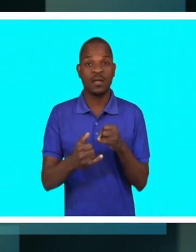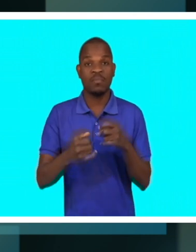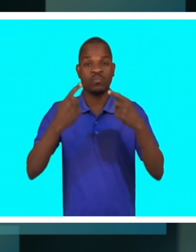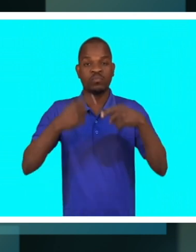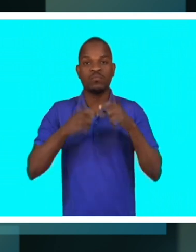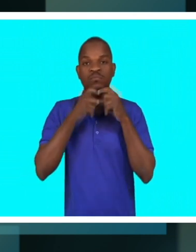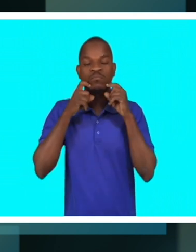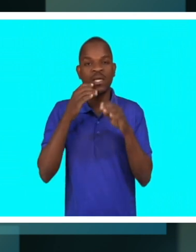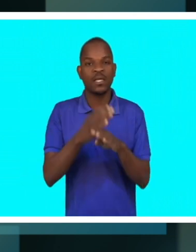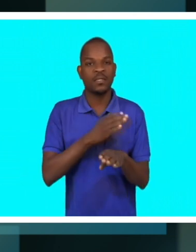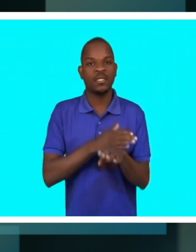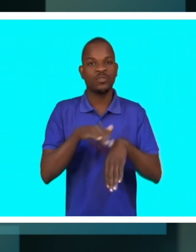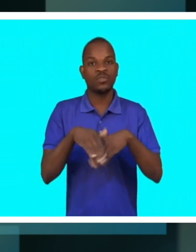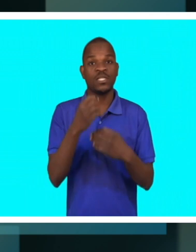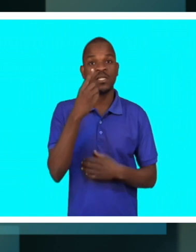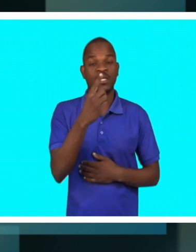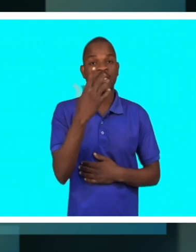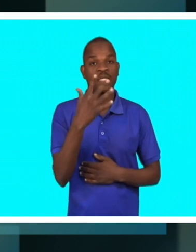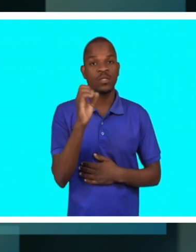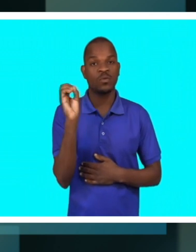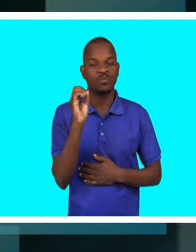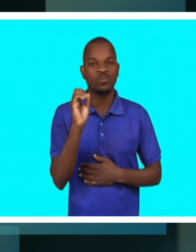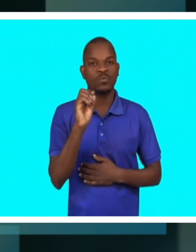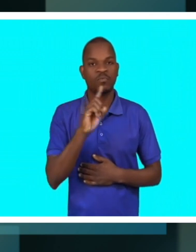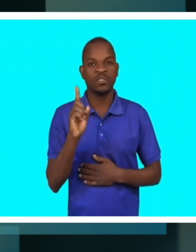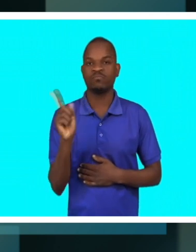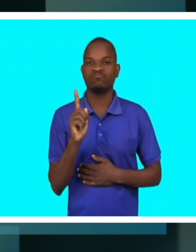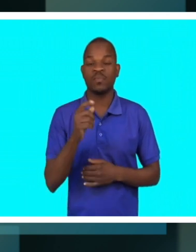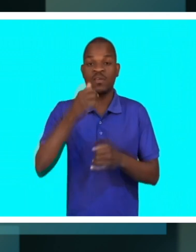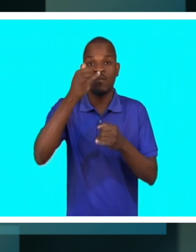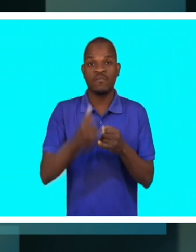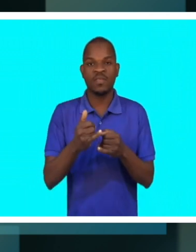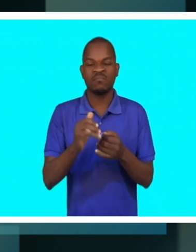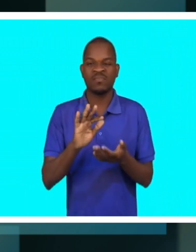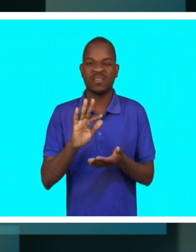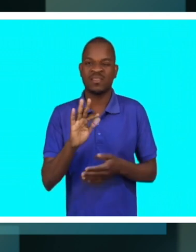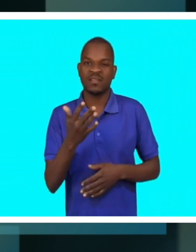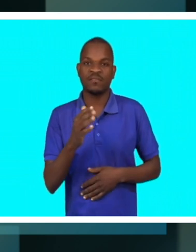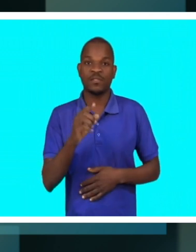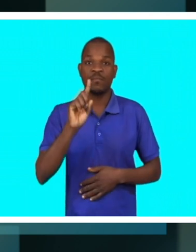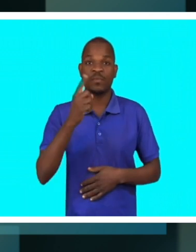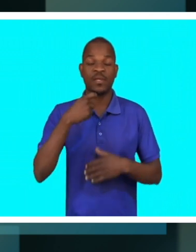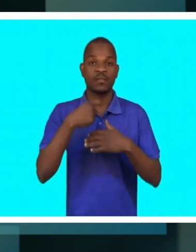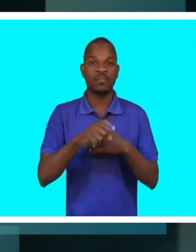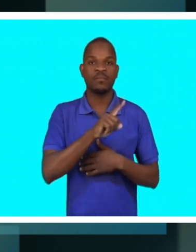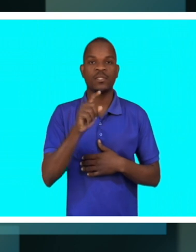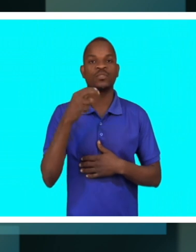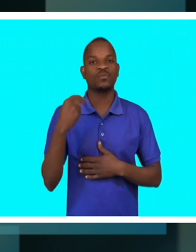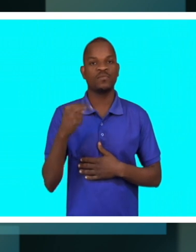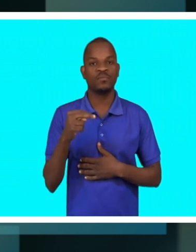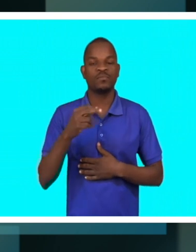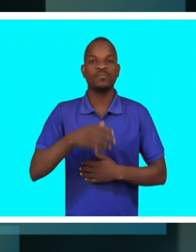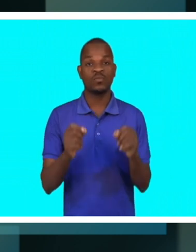Moçambola antes de 15 de outubro. O termo de Moçambola está previsto para a primeira semana do mês